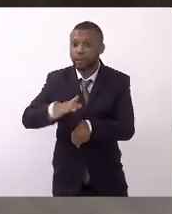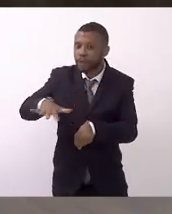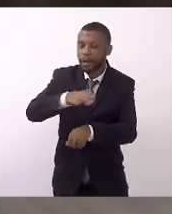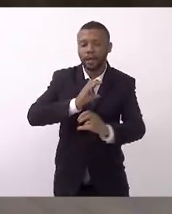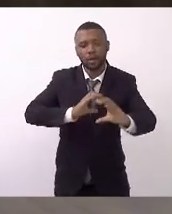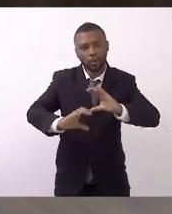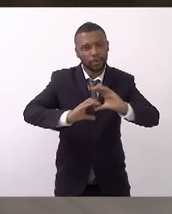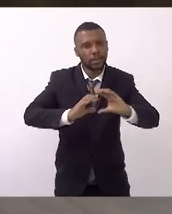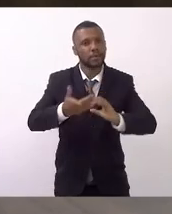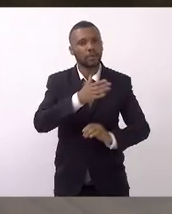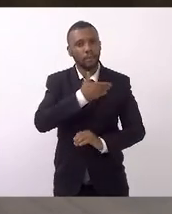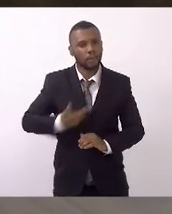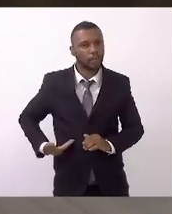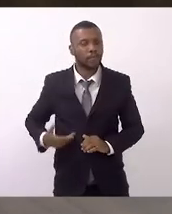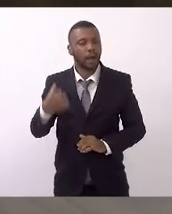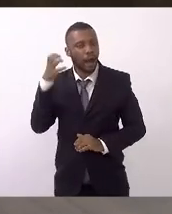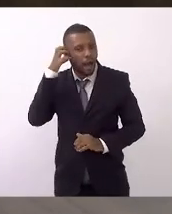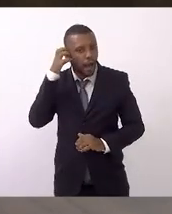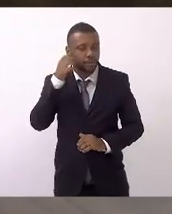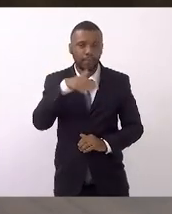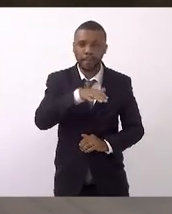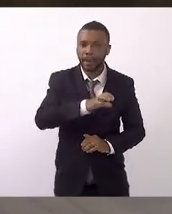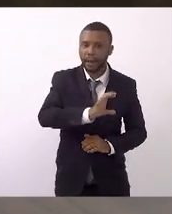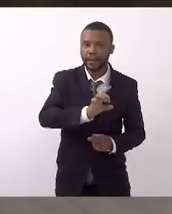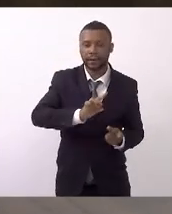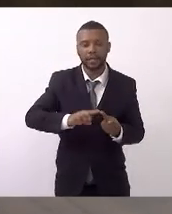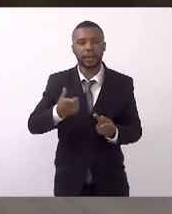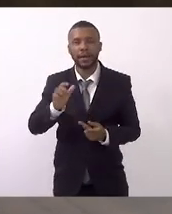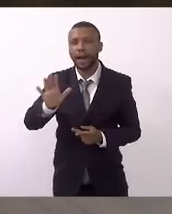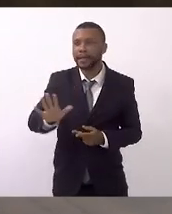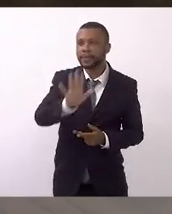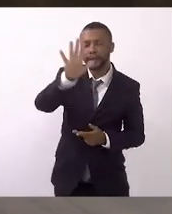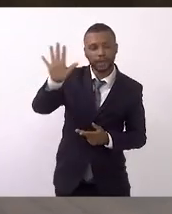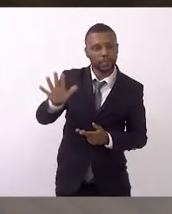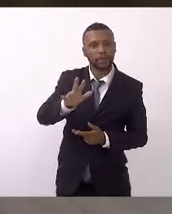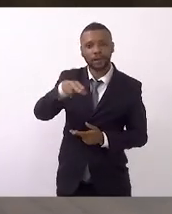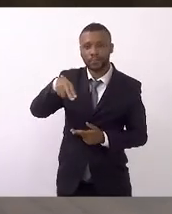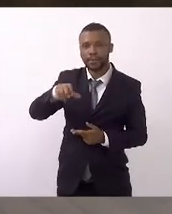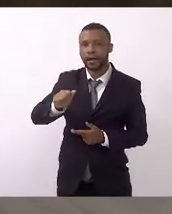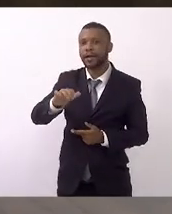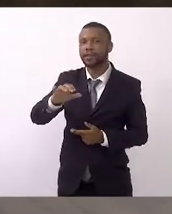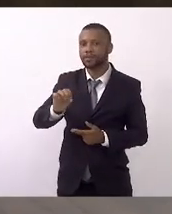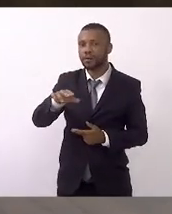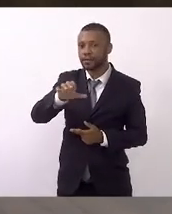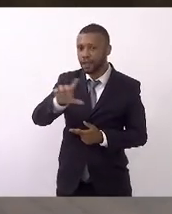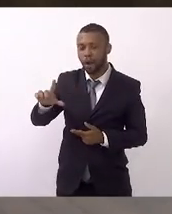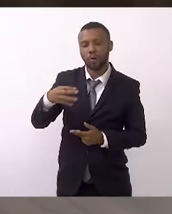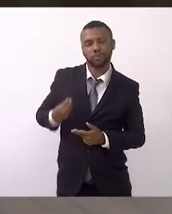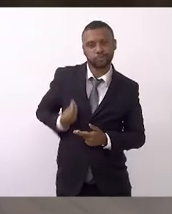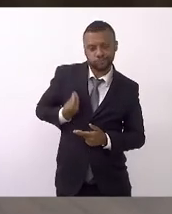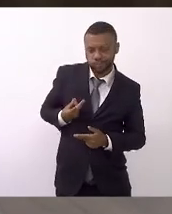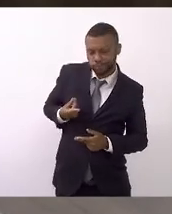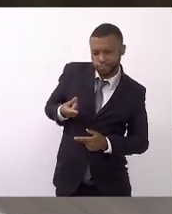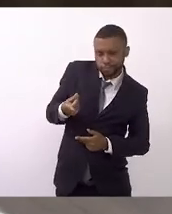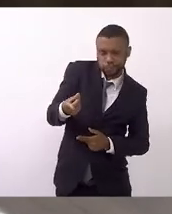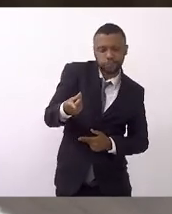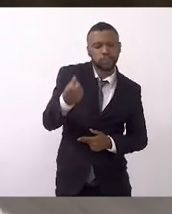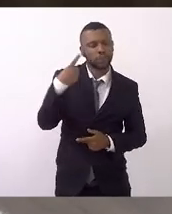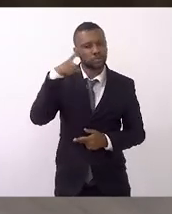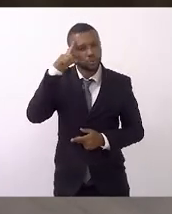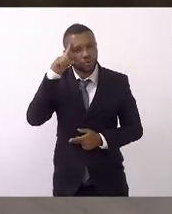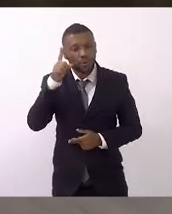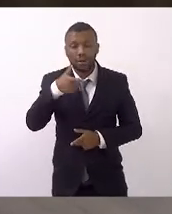Rádio MEC e a Rádio Nacional, permaneçam vivas do dia a dia da cidadania, do povo do Rio de Janeiro e do Brasil.